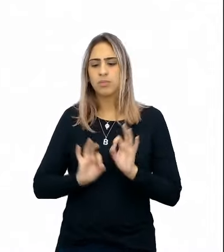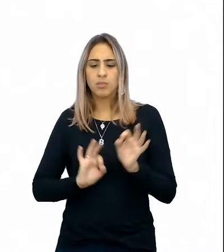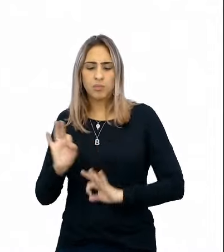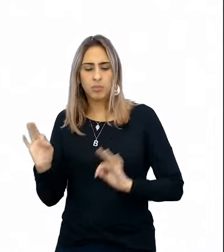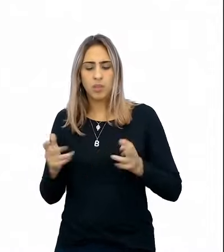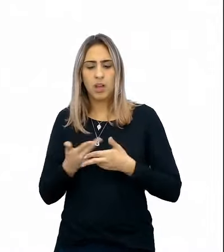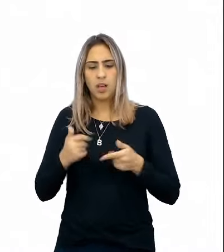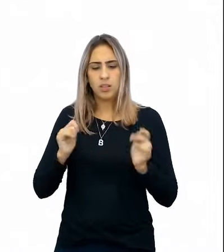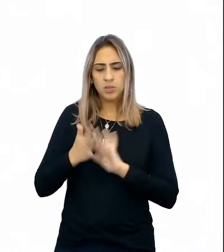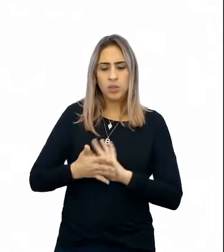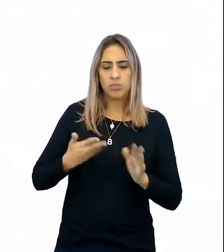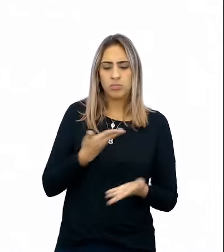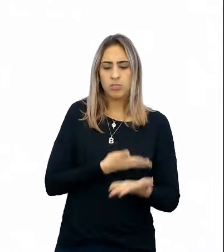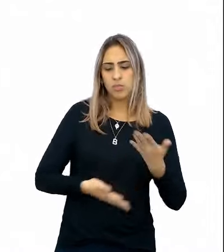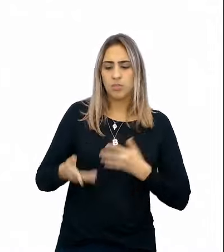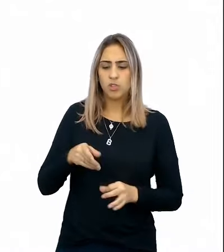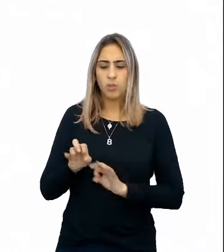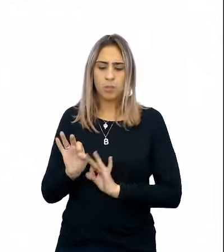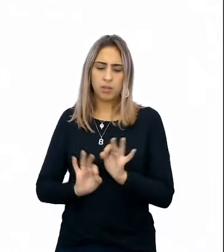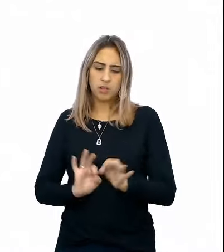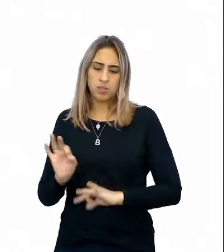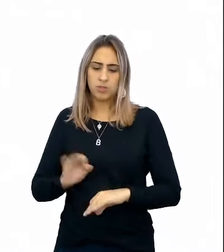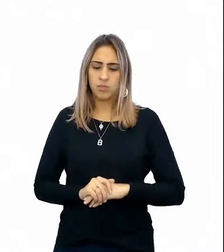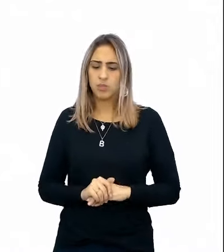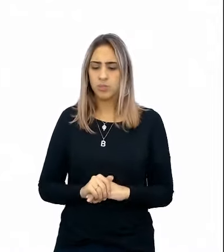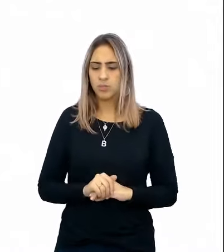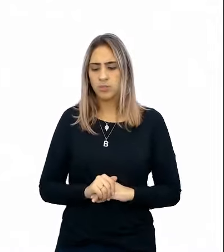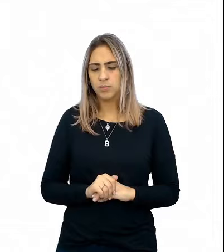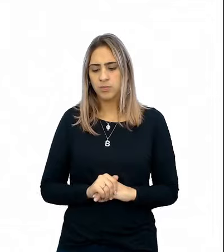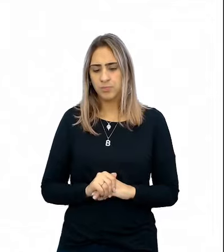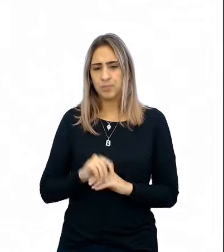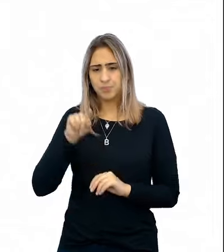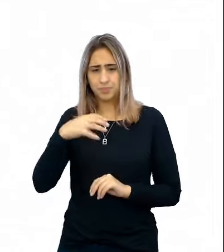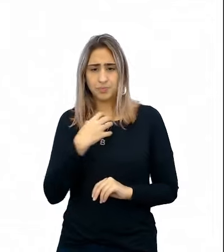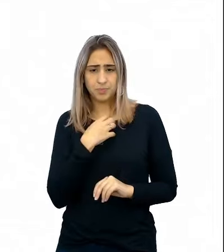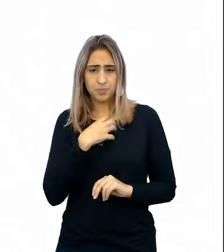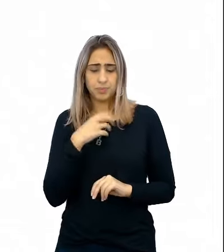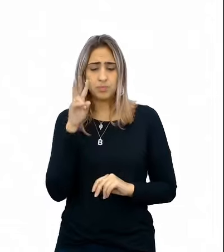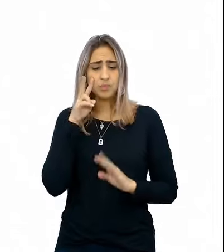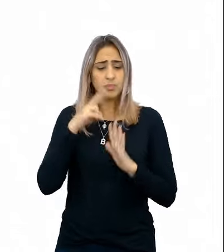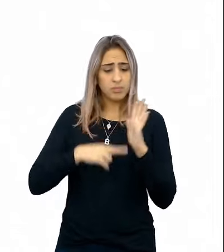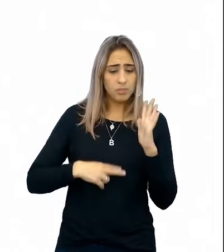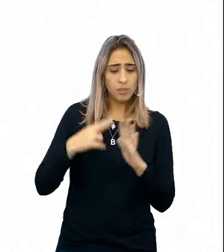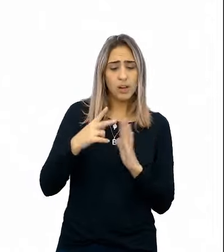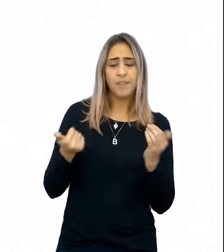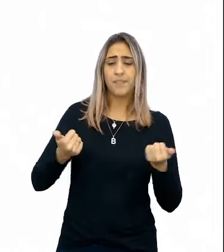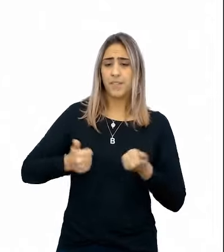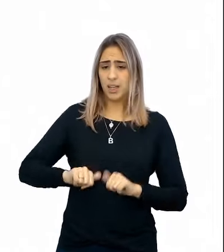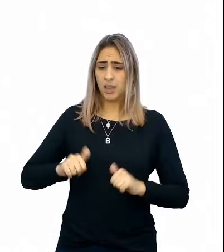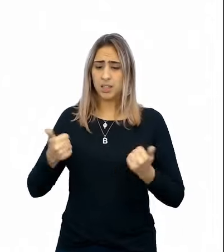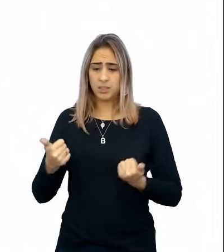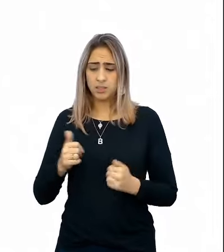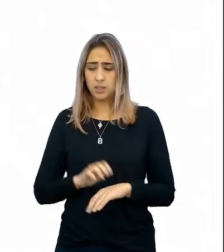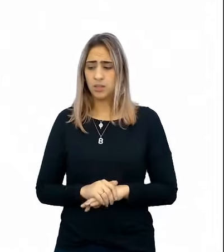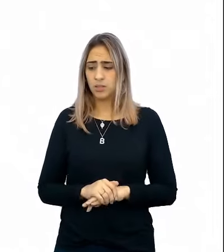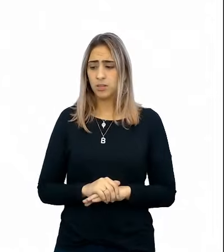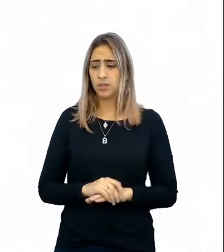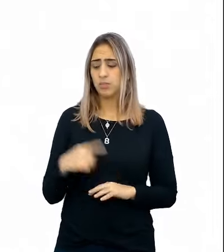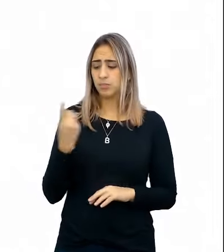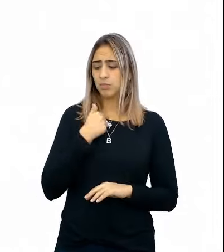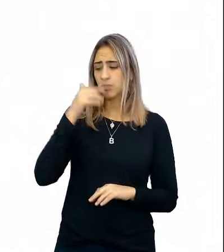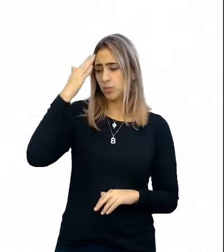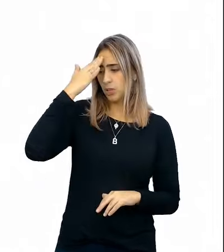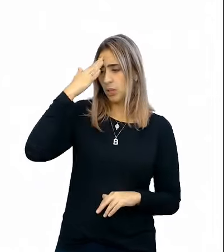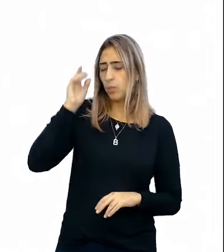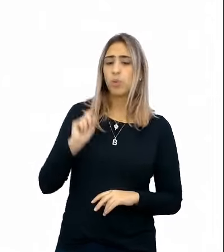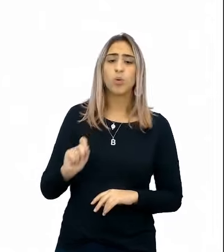reorganizar as ações de intervenção e de planejamento. Desta forma, revisitemos a avaliação, o que entendemos, né,